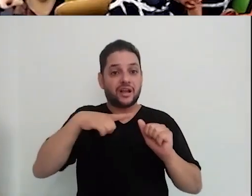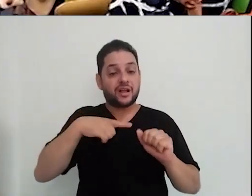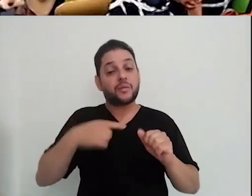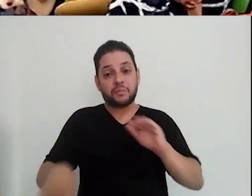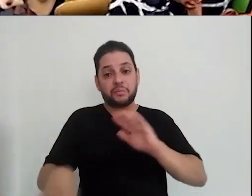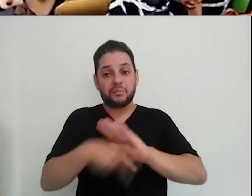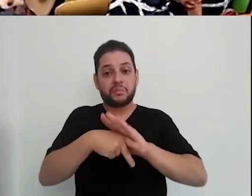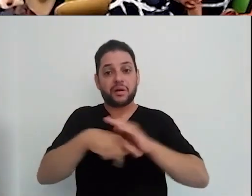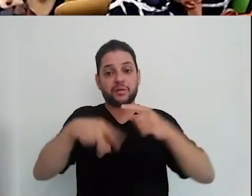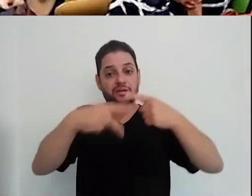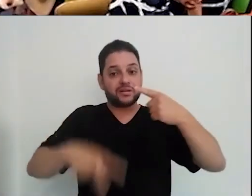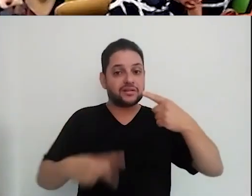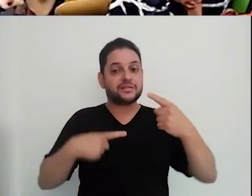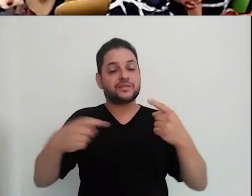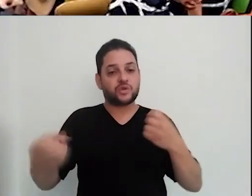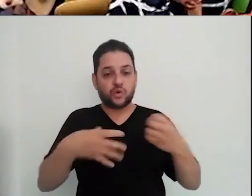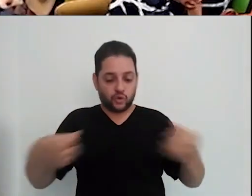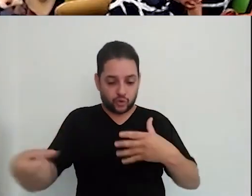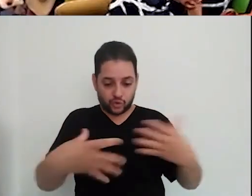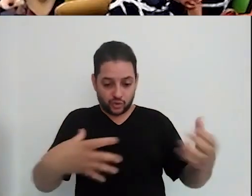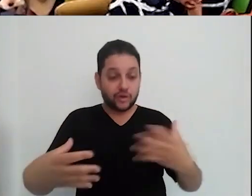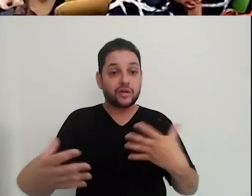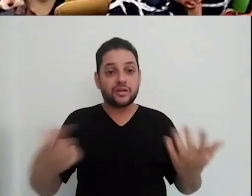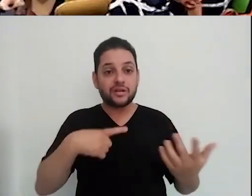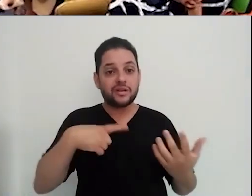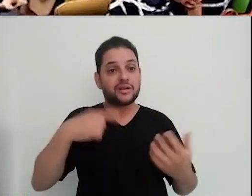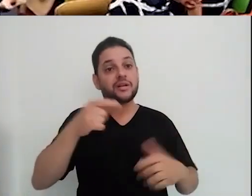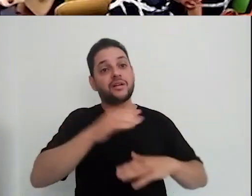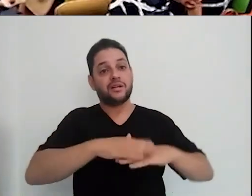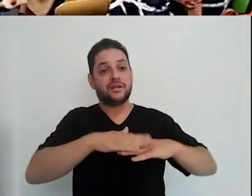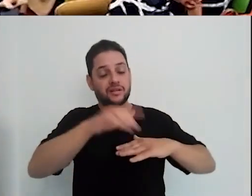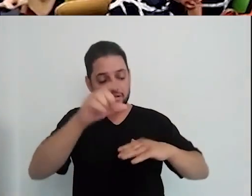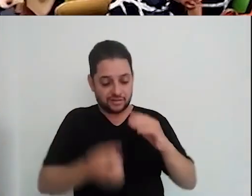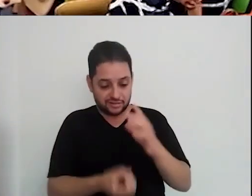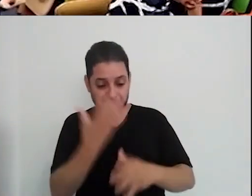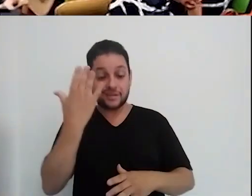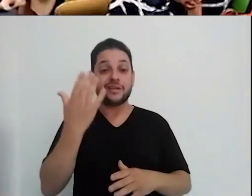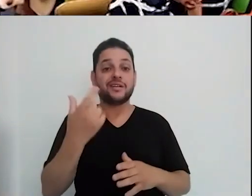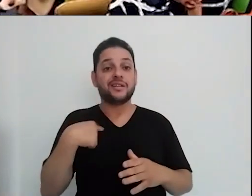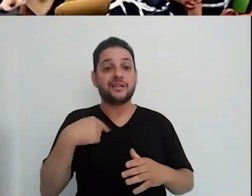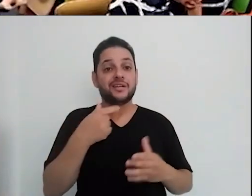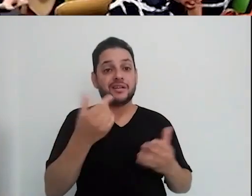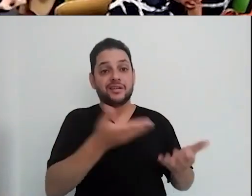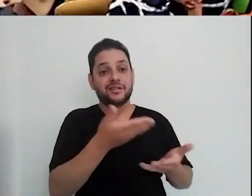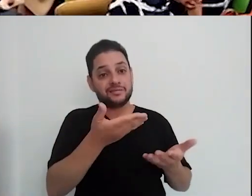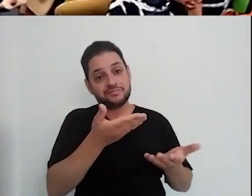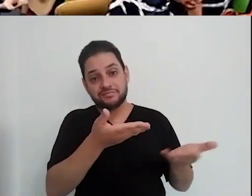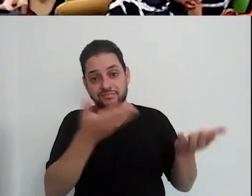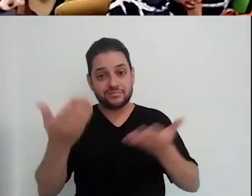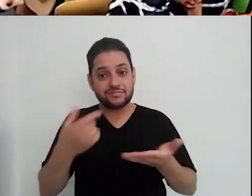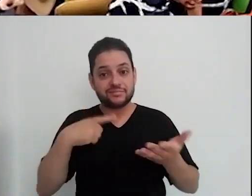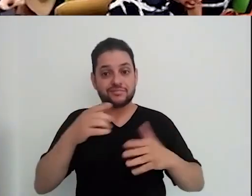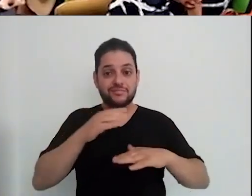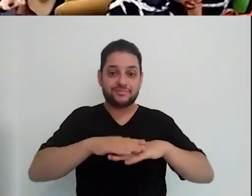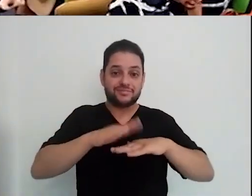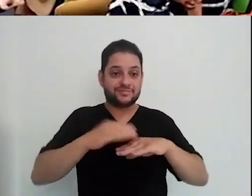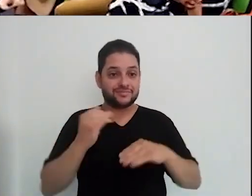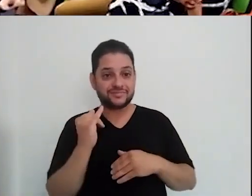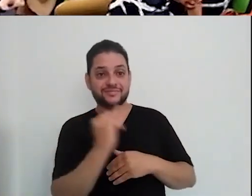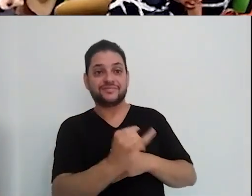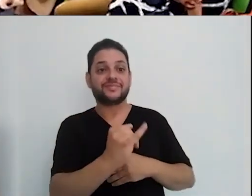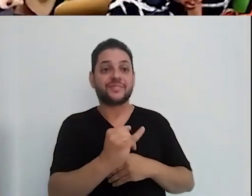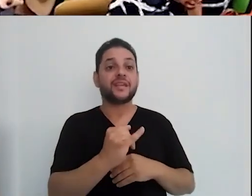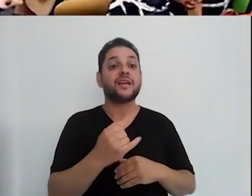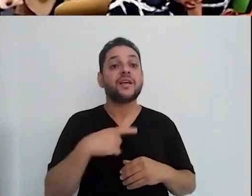de Inovação, que foi todo pensado para esse tipo de atividade. E, aliás, eu aproveito e convido sempre todo mundo, eu faço a minha propaganda, porque é